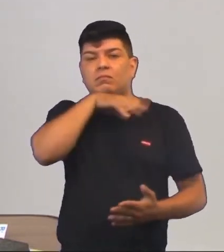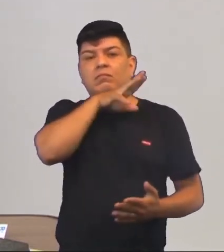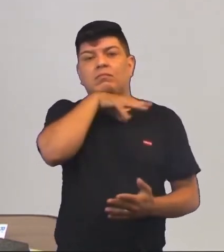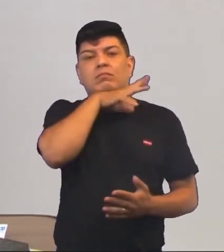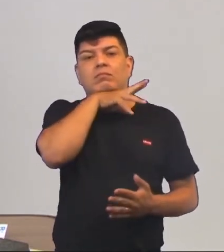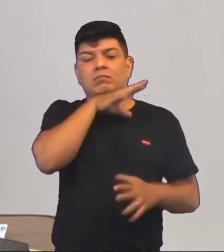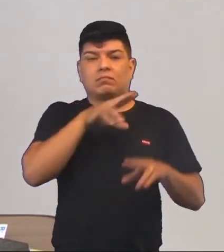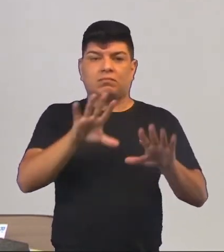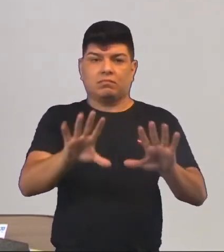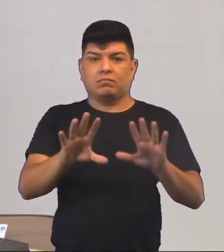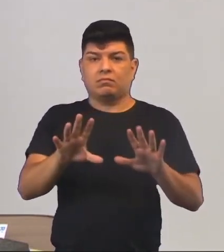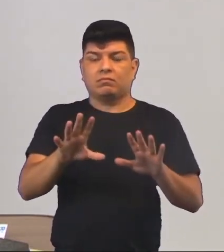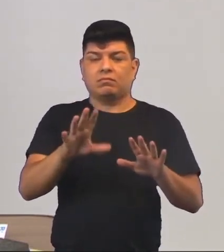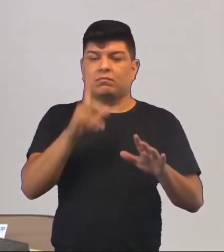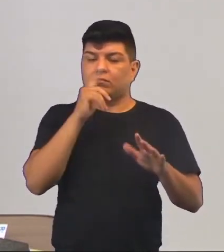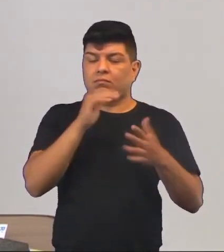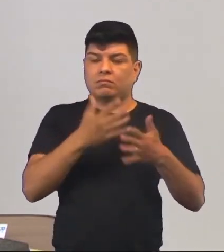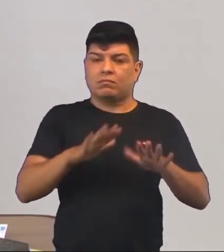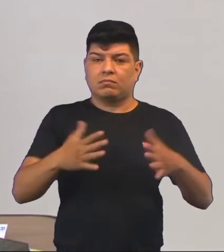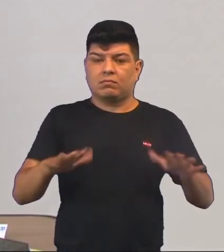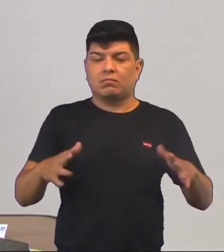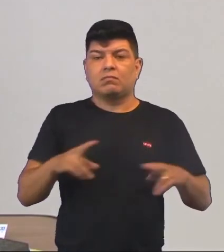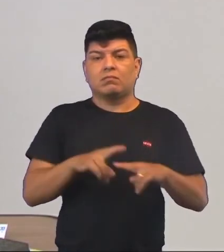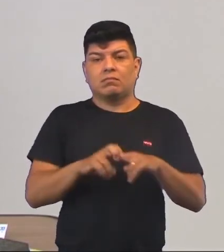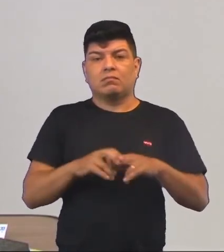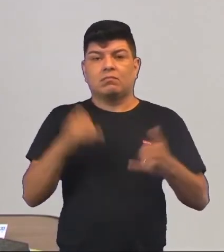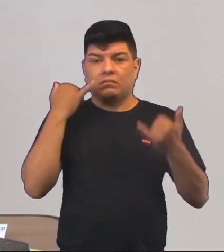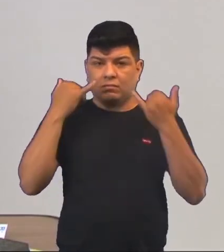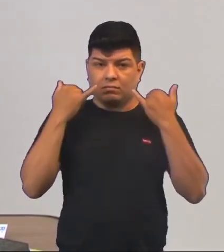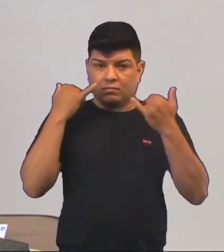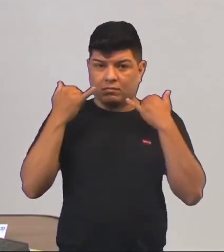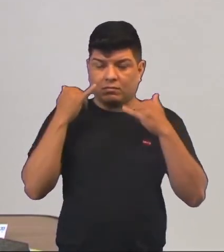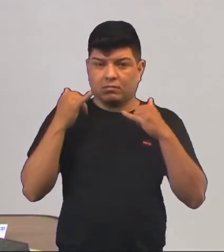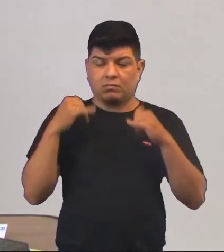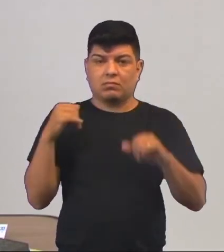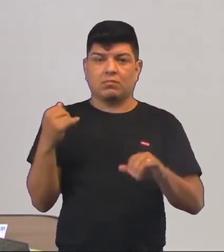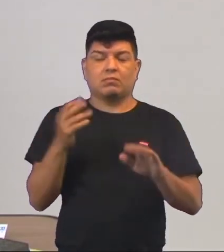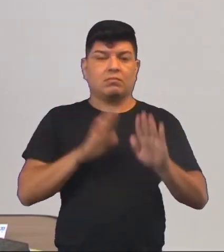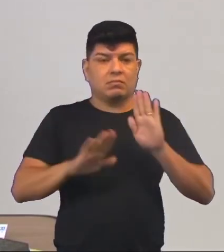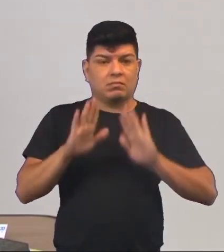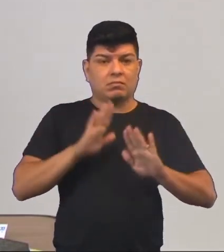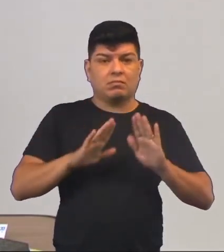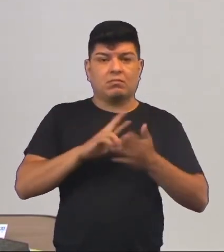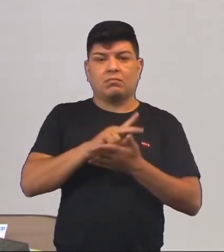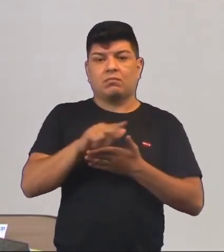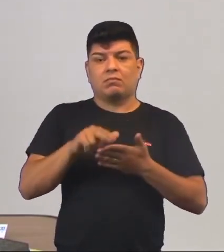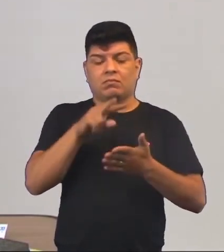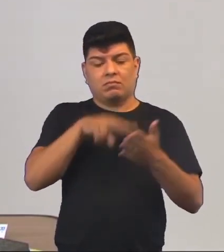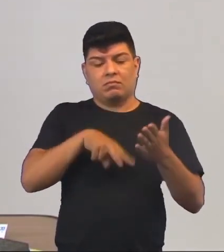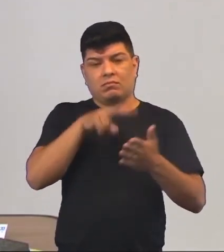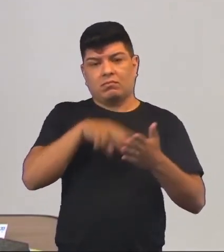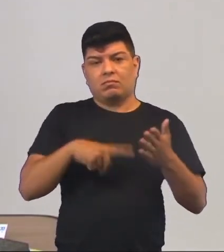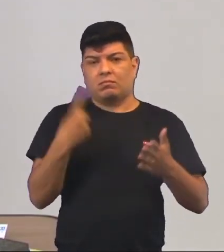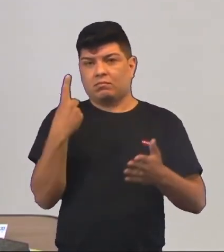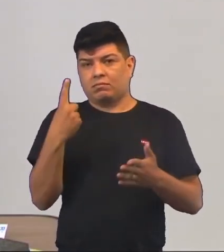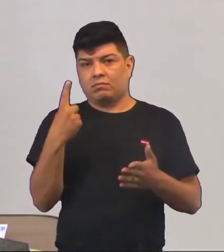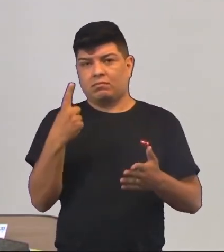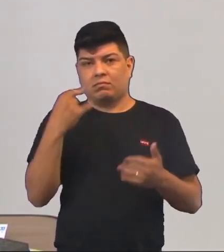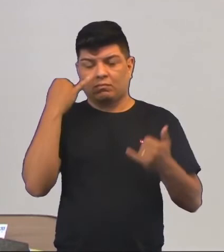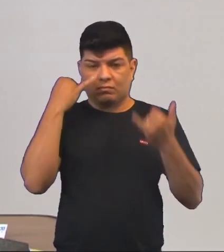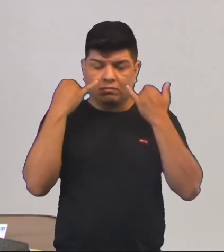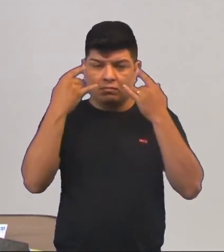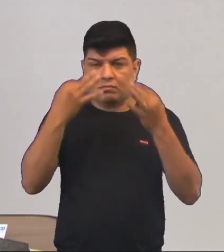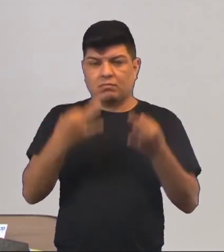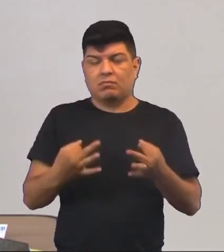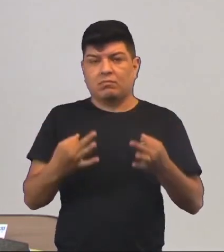animal, no caso, na Praia do Ceará. Então, essas informações, a gente requer várias leituras, não somente uma para identificar a